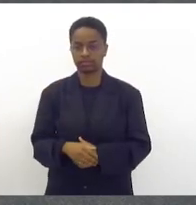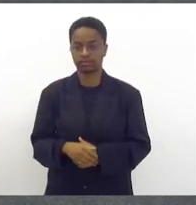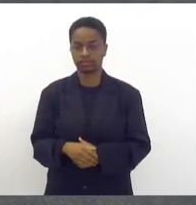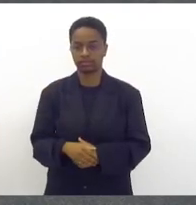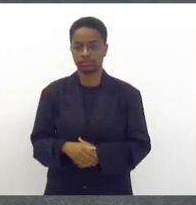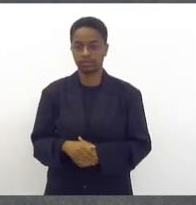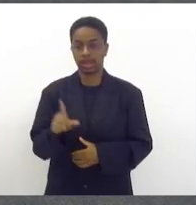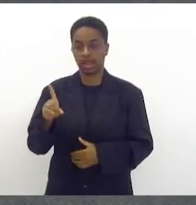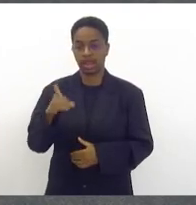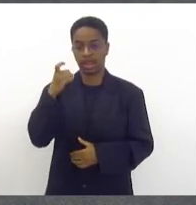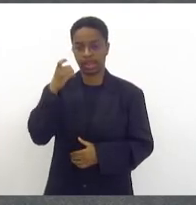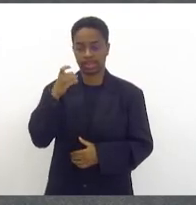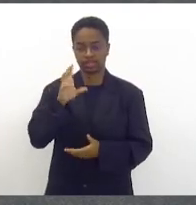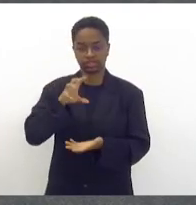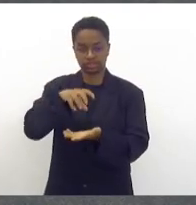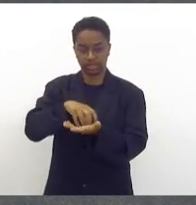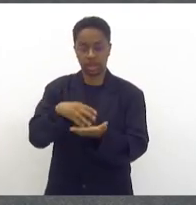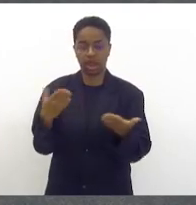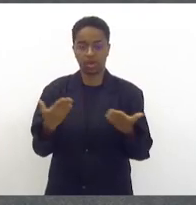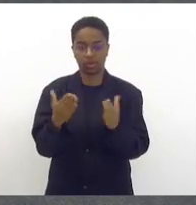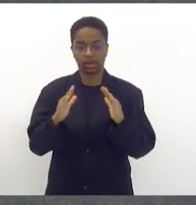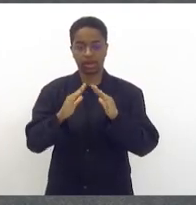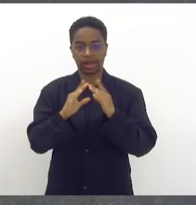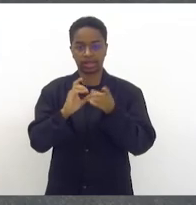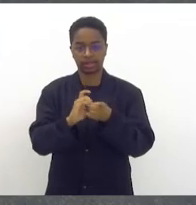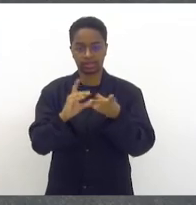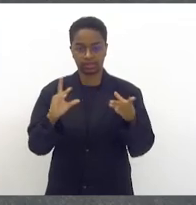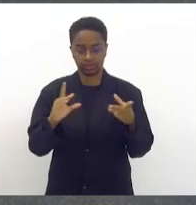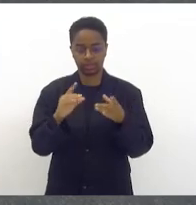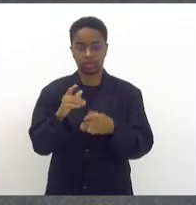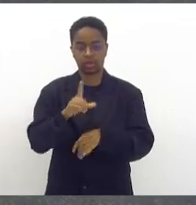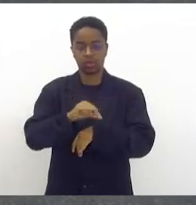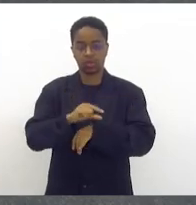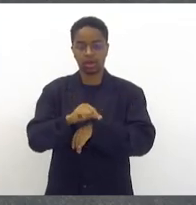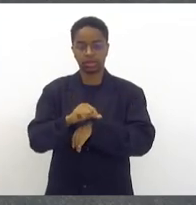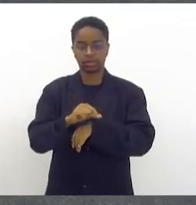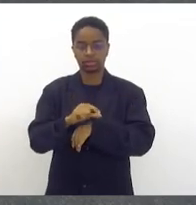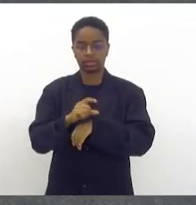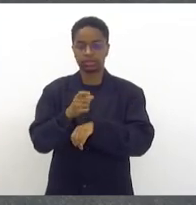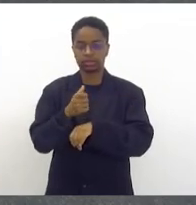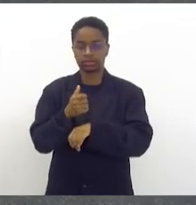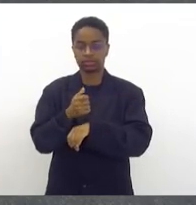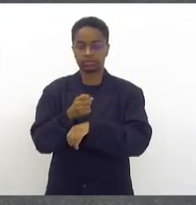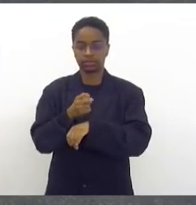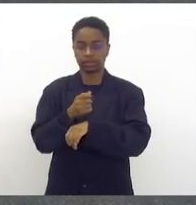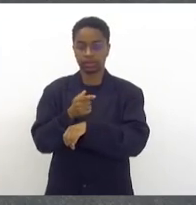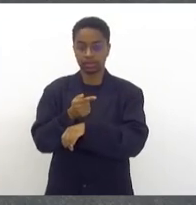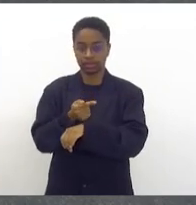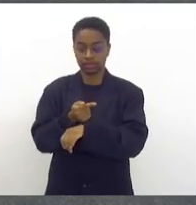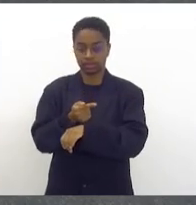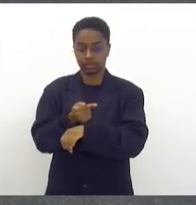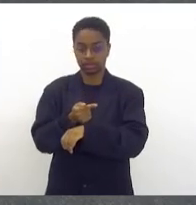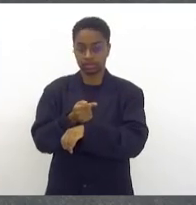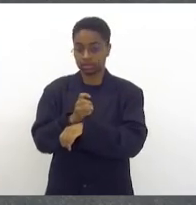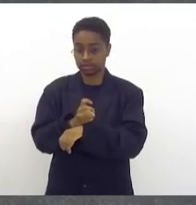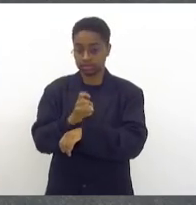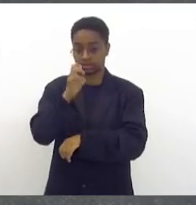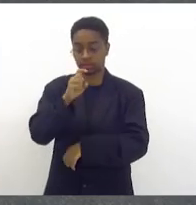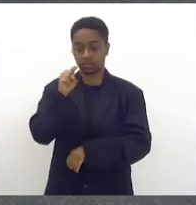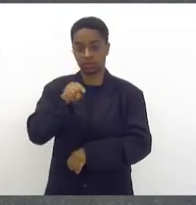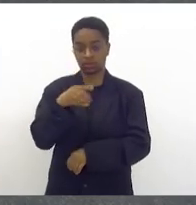antiga sede hoje, Casa da Democracia, às 17h45, justamente, que é aquela virada para